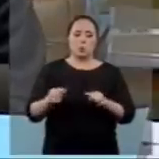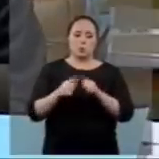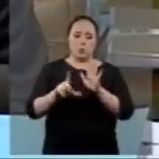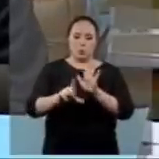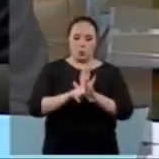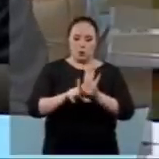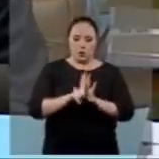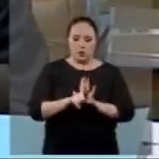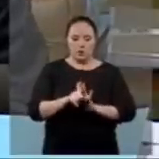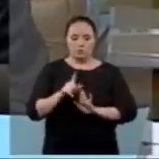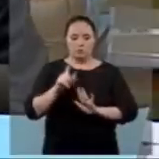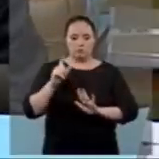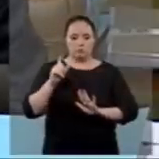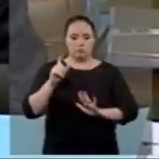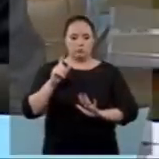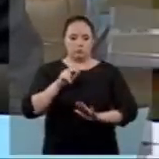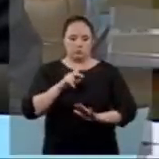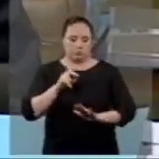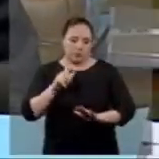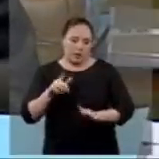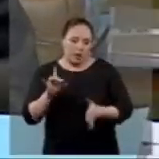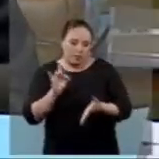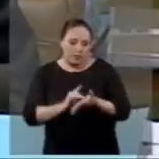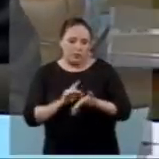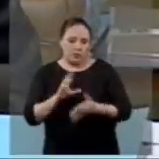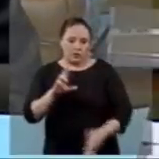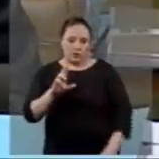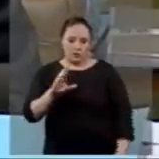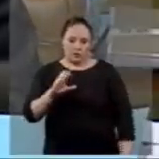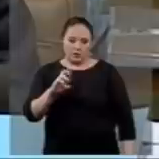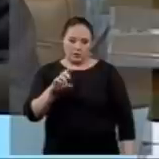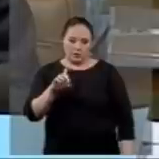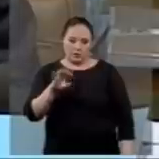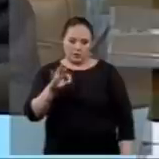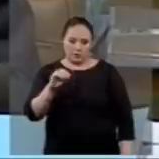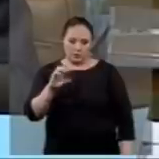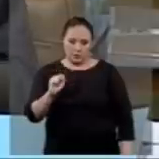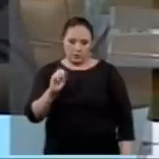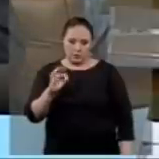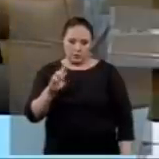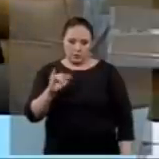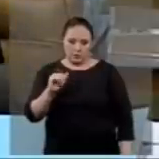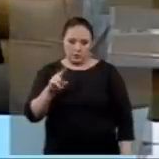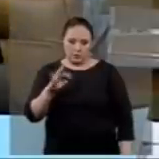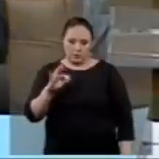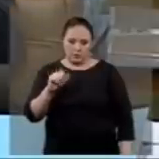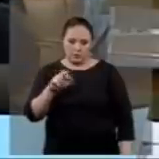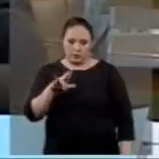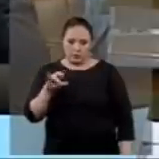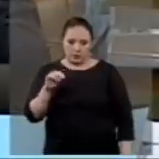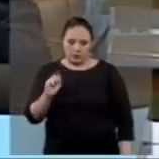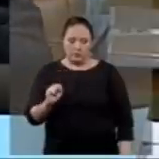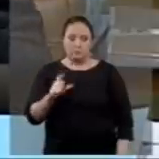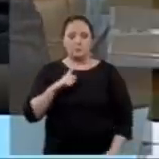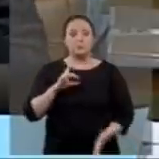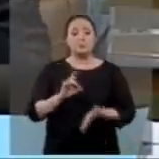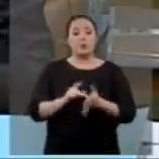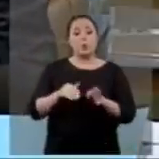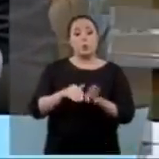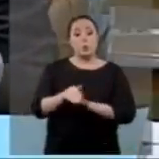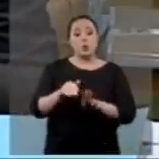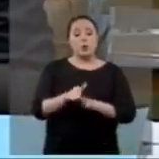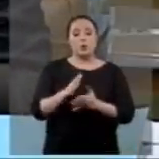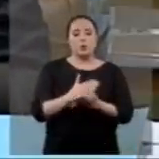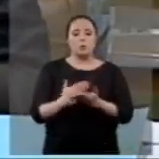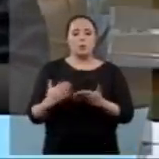tornar efetivos os créditos tributários, firmou orientação que vem desde a